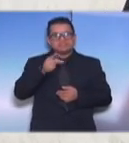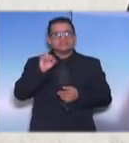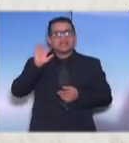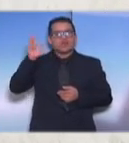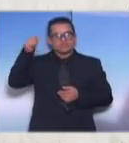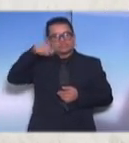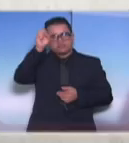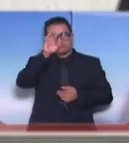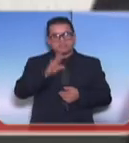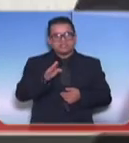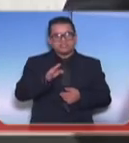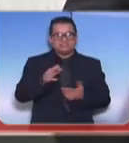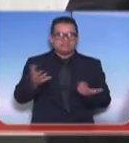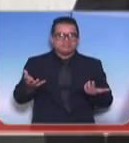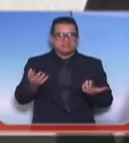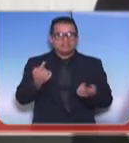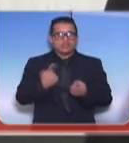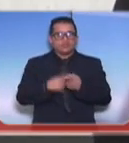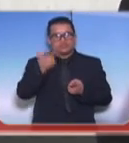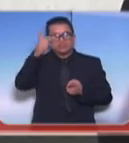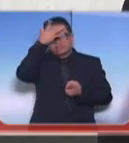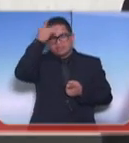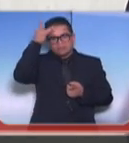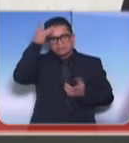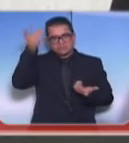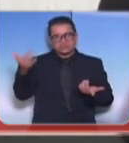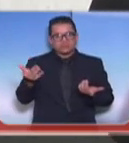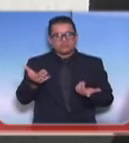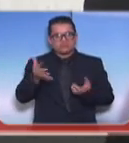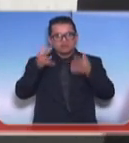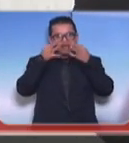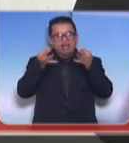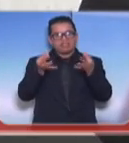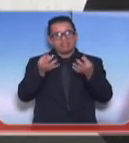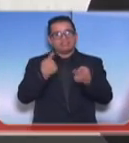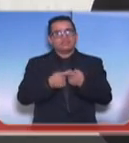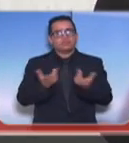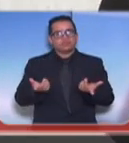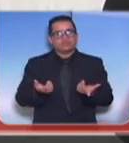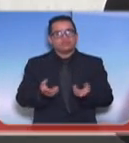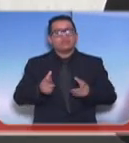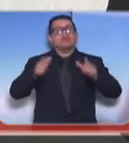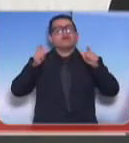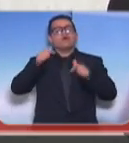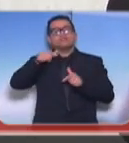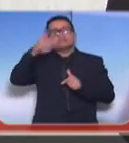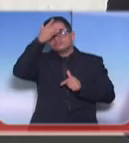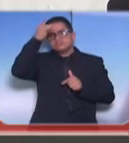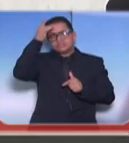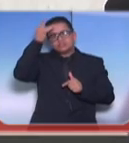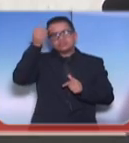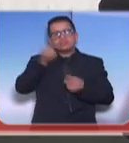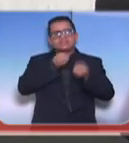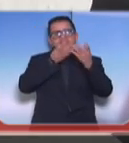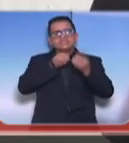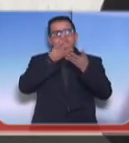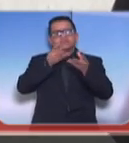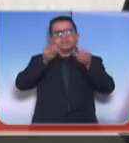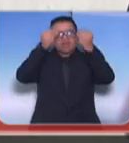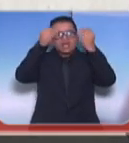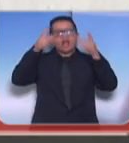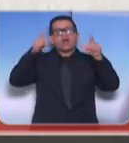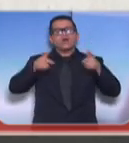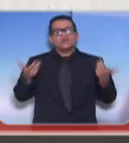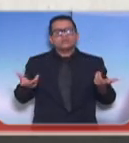é devido à impunidade. Ele quer relacionar que os policiais estão matando porque estão ficando impunes. Aonde esse cidadão tirou essa informação? Na